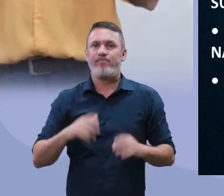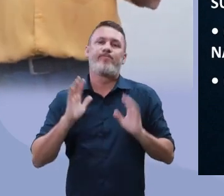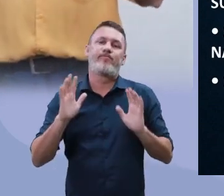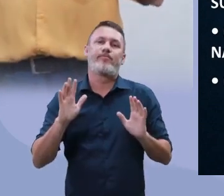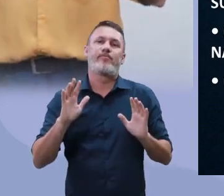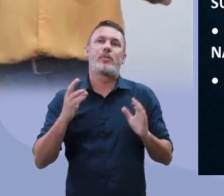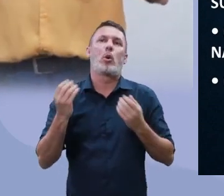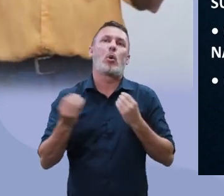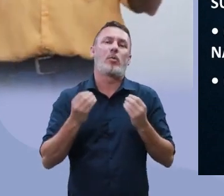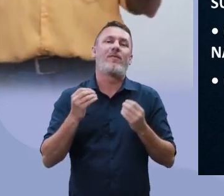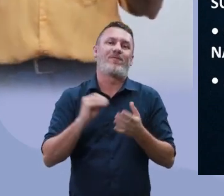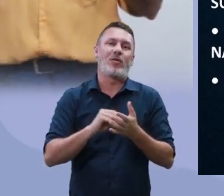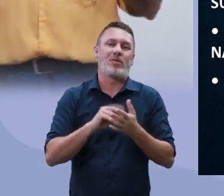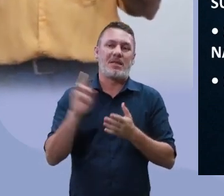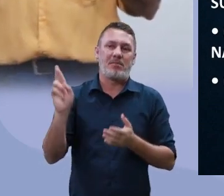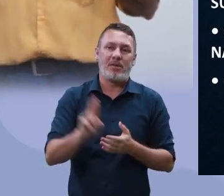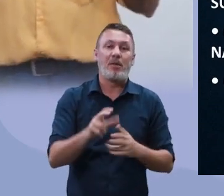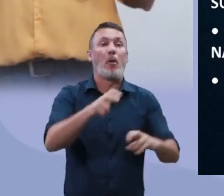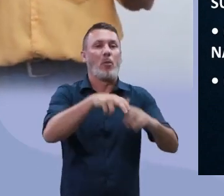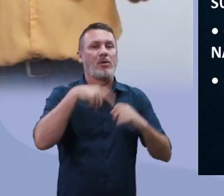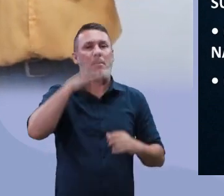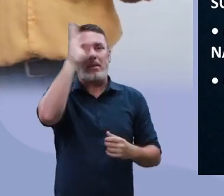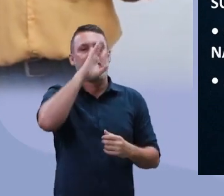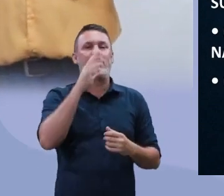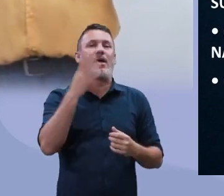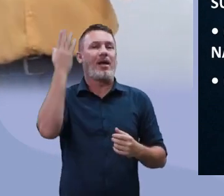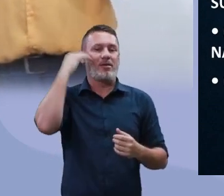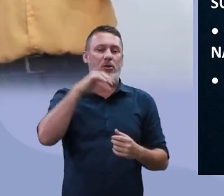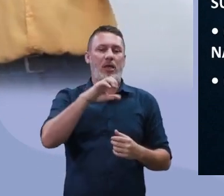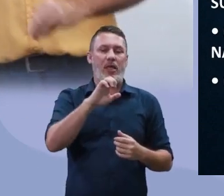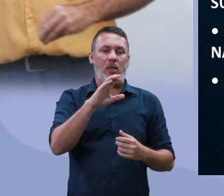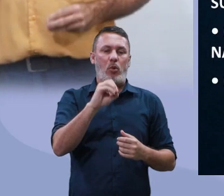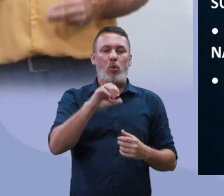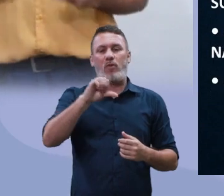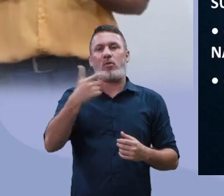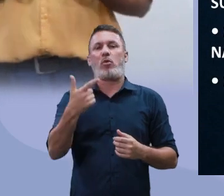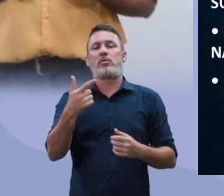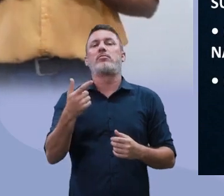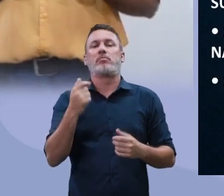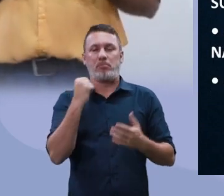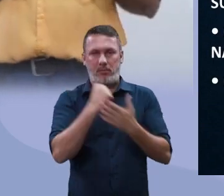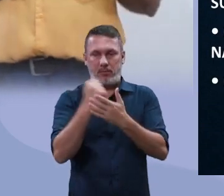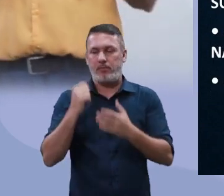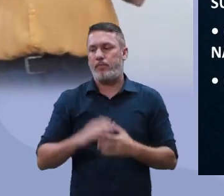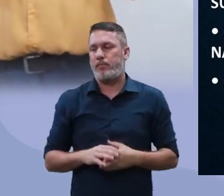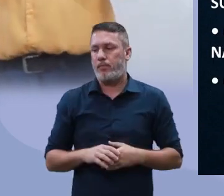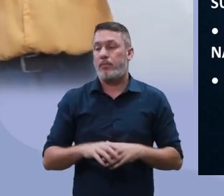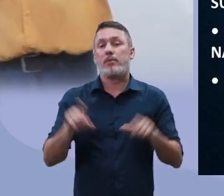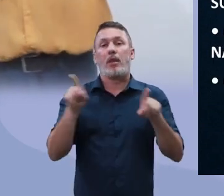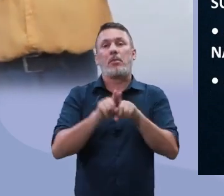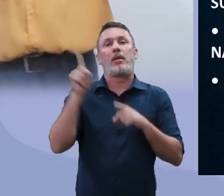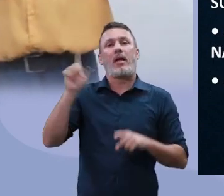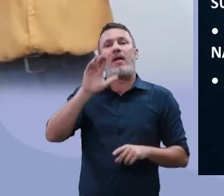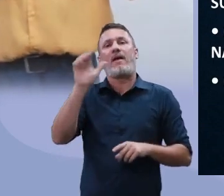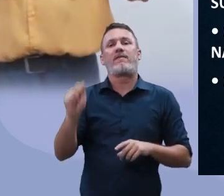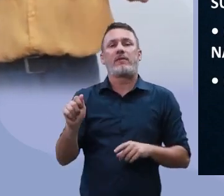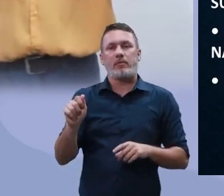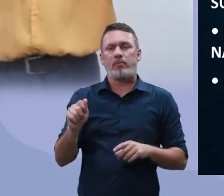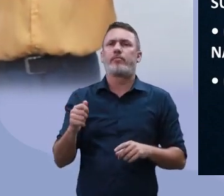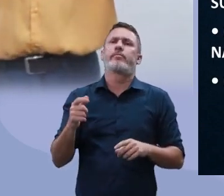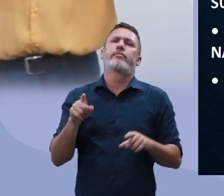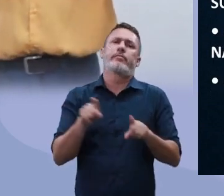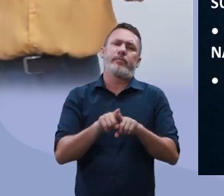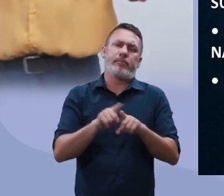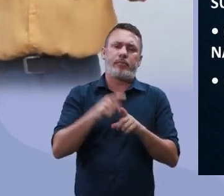teve, entre aspas, de se redimir, né, fora sediando, né, a Convenção Eco 92. Tivemos também em Joanesburgo, na